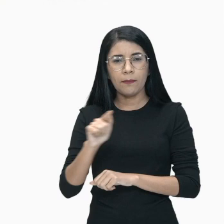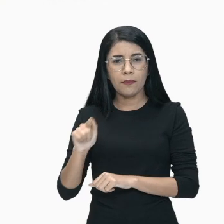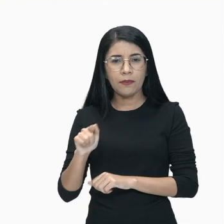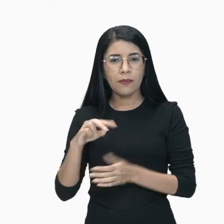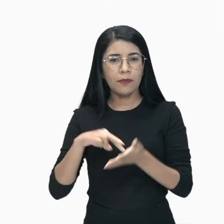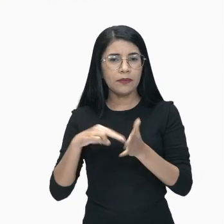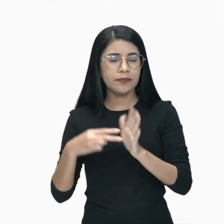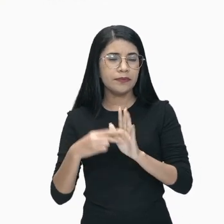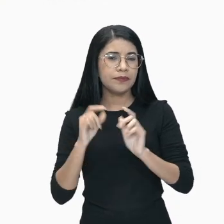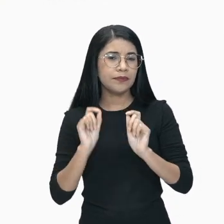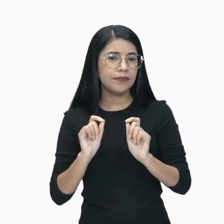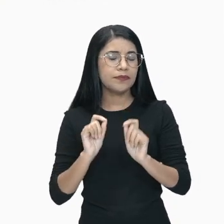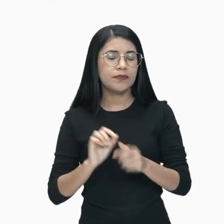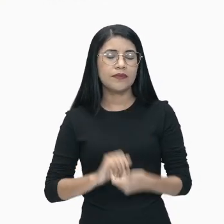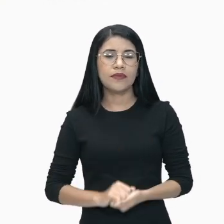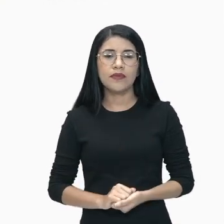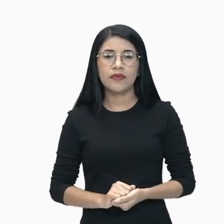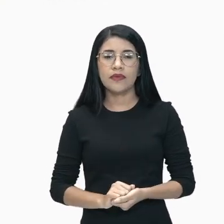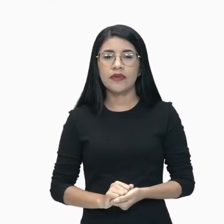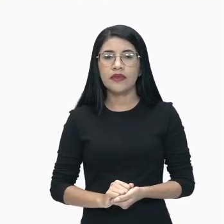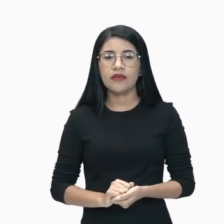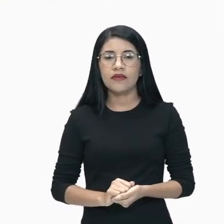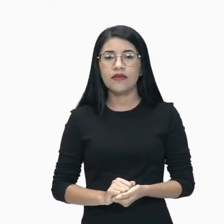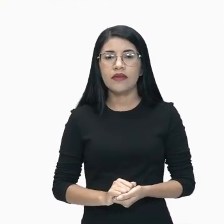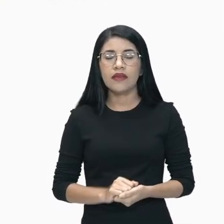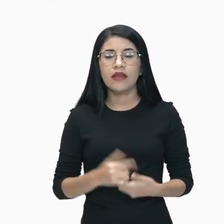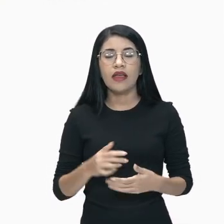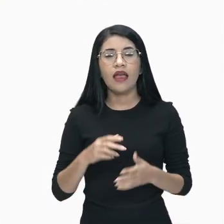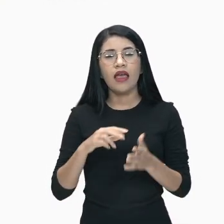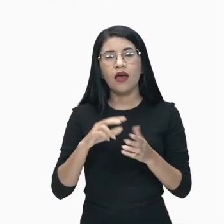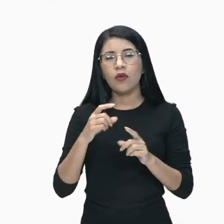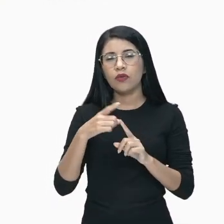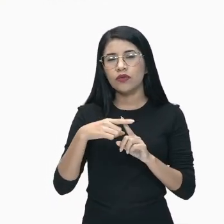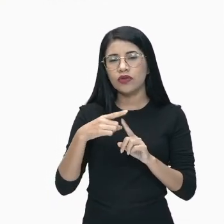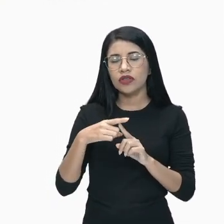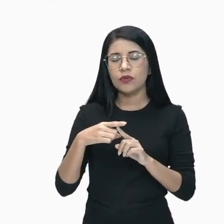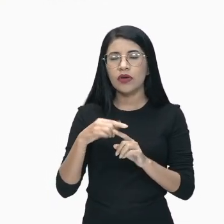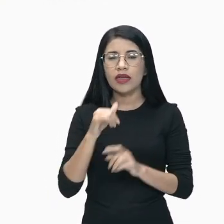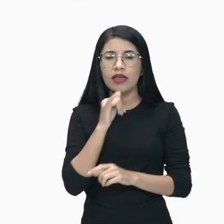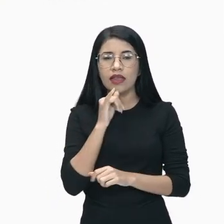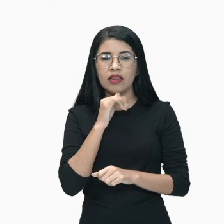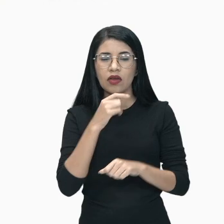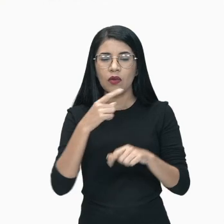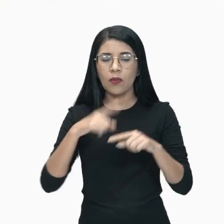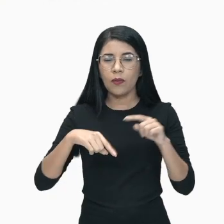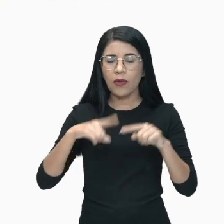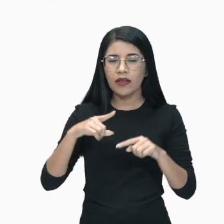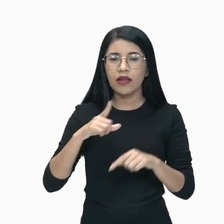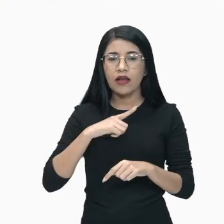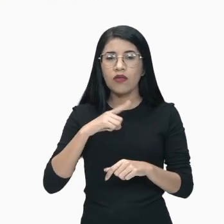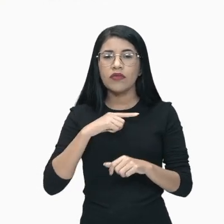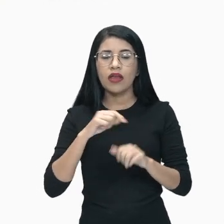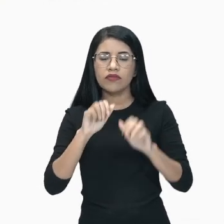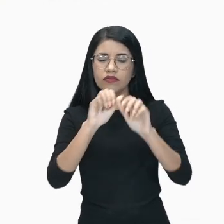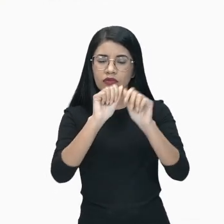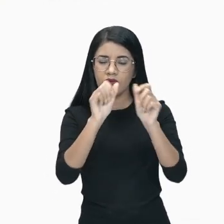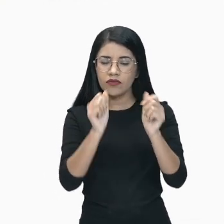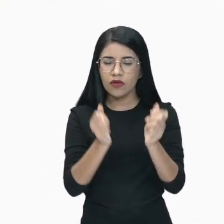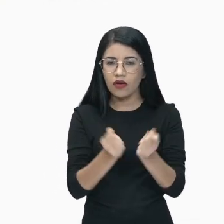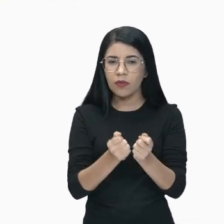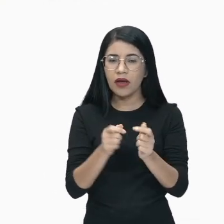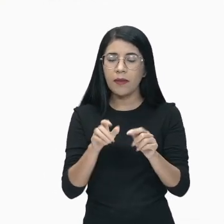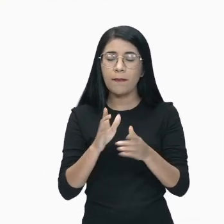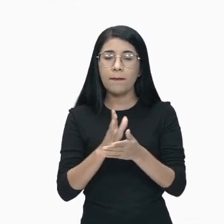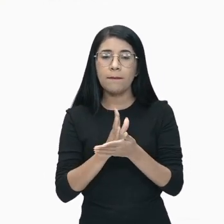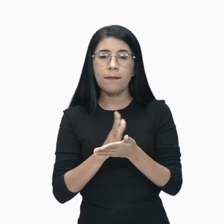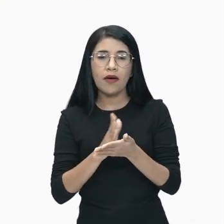É uma idealização, porque os corpos carregados eles têm forma, certo? Mas às vezes a gente